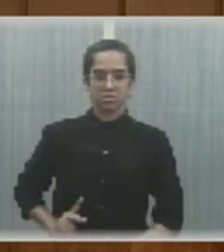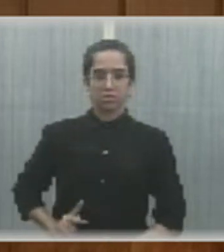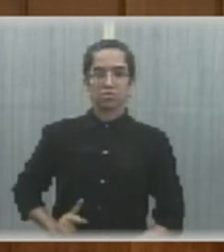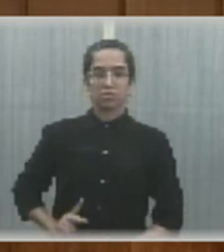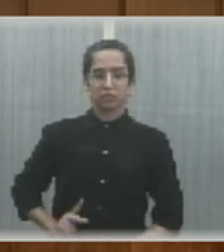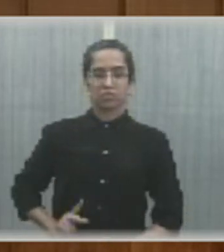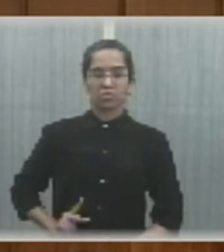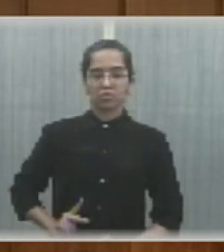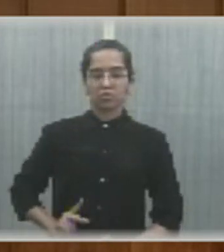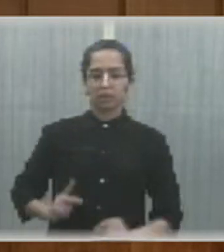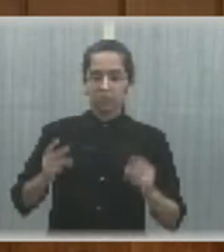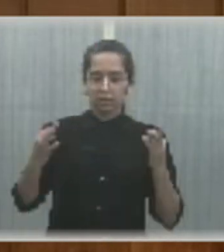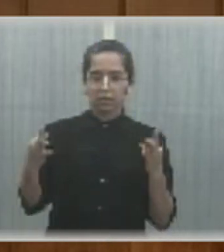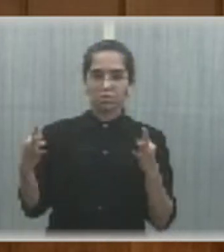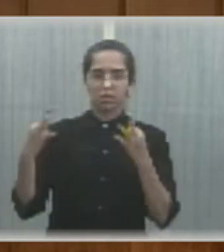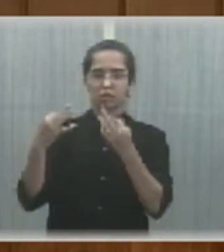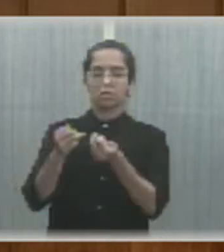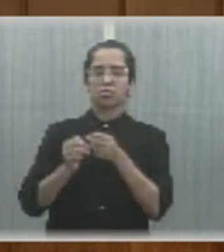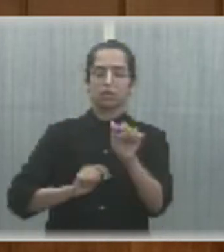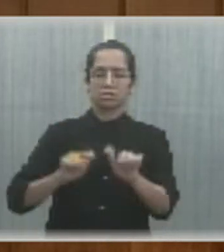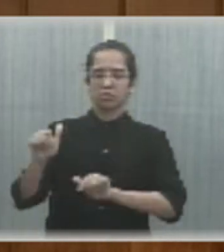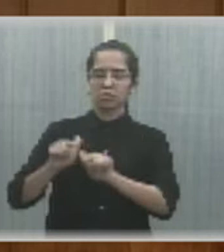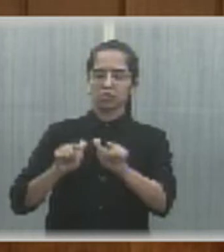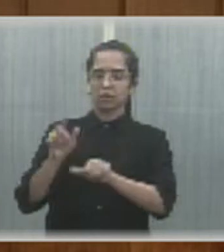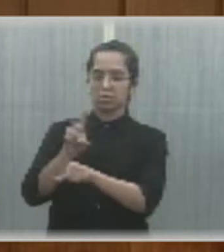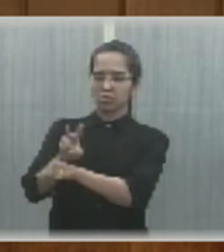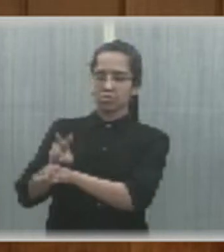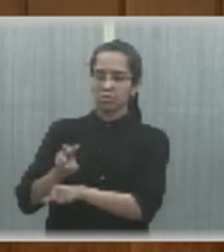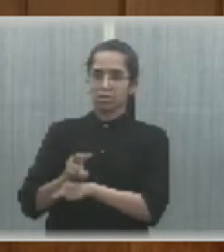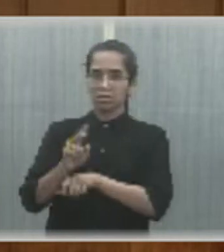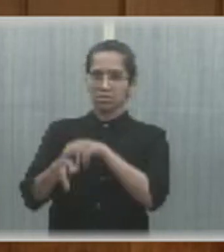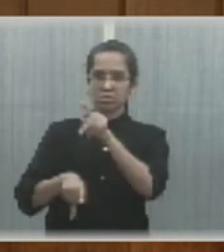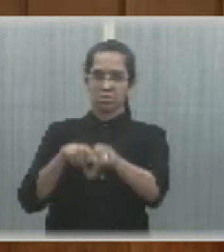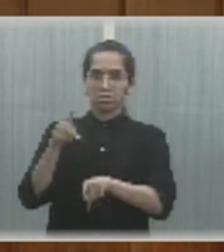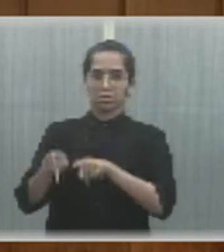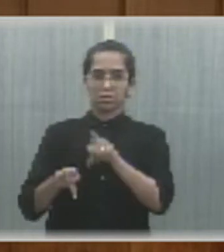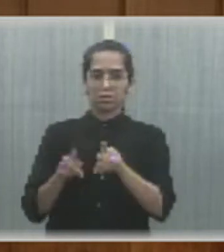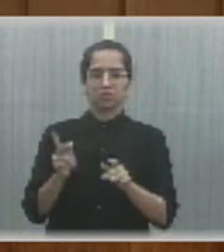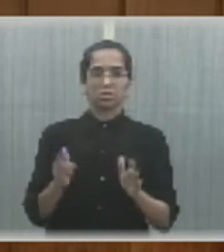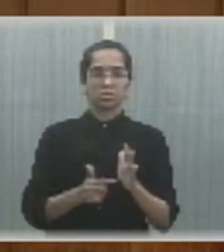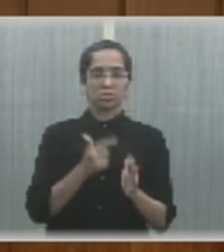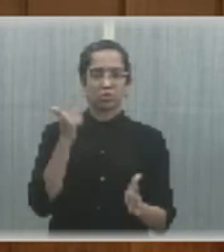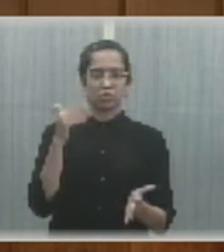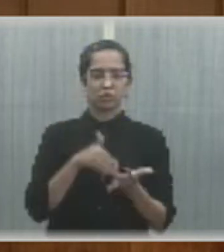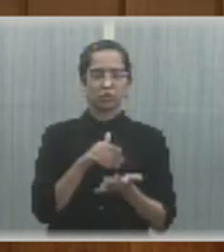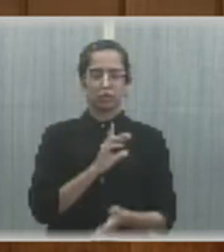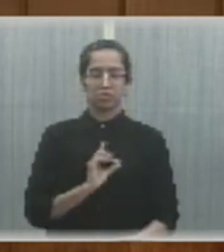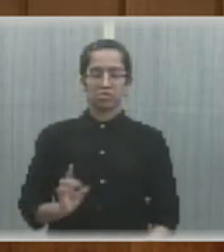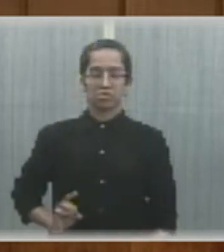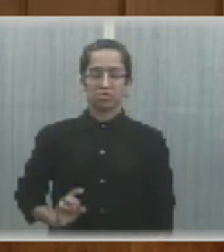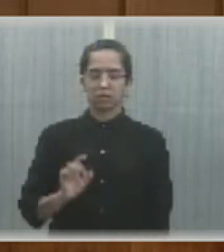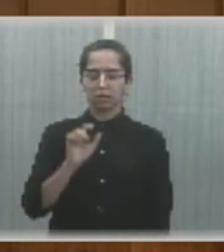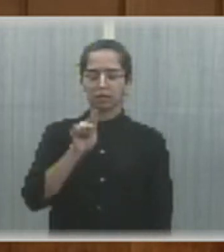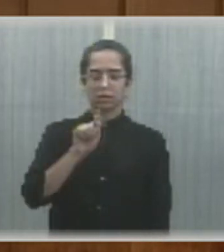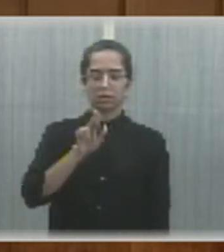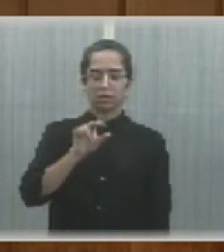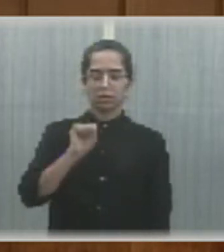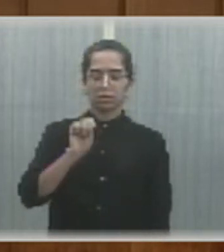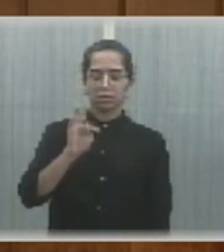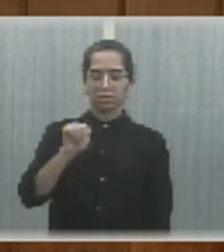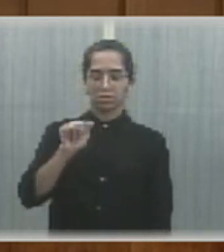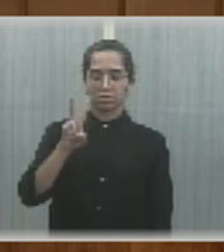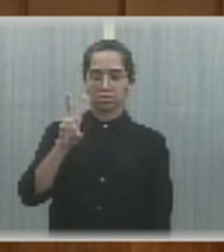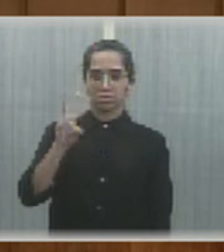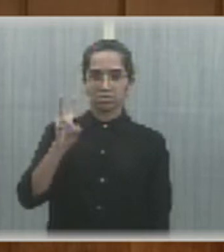serviços prestados e no atendimento à população. O segundo e último orador, senhor deputado Gustavo